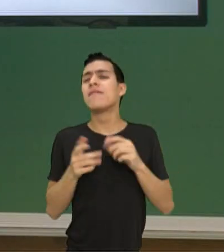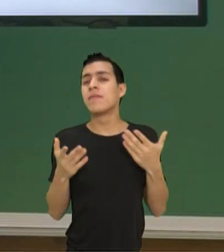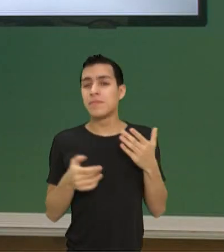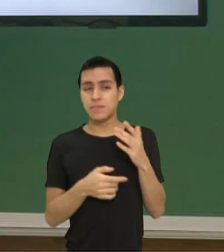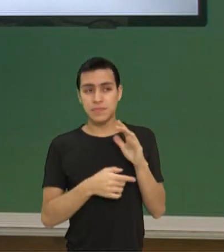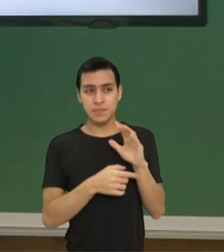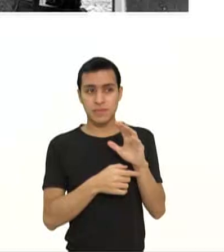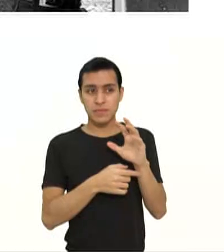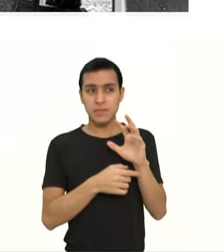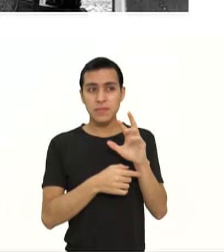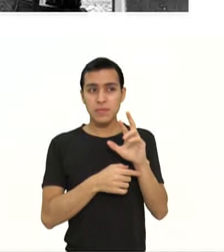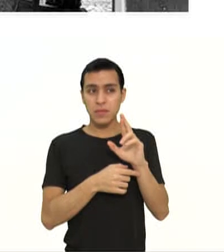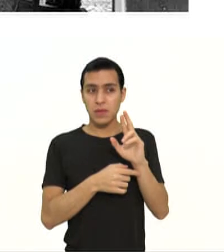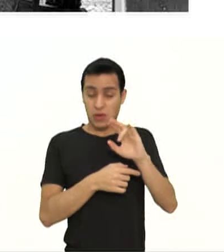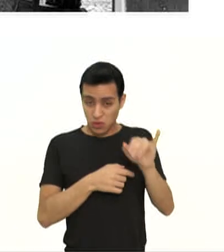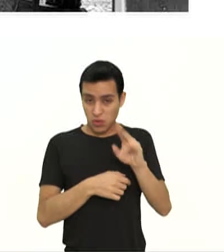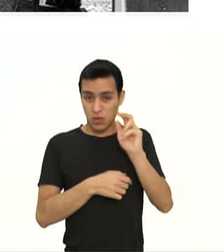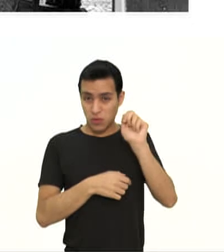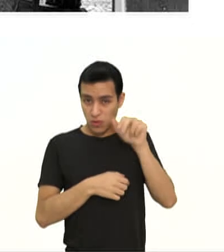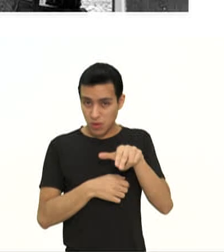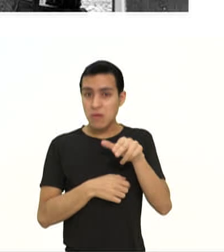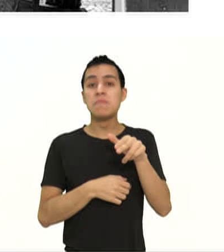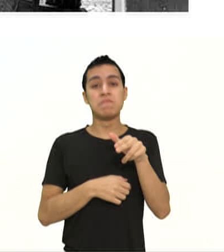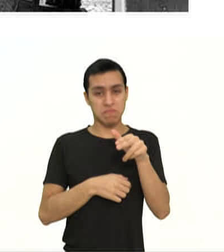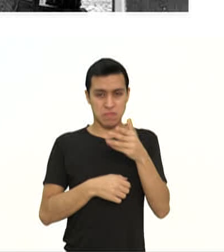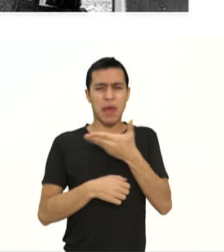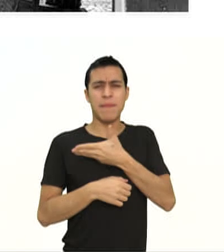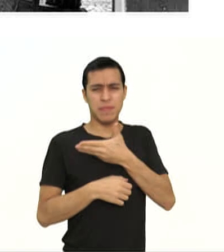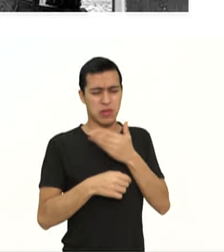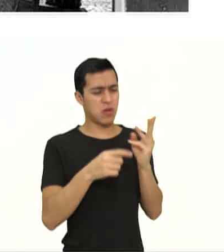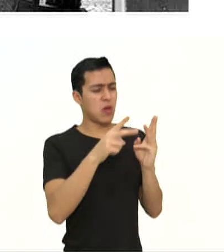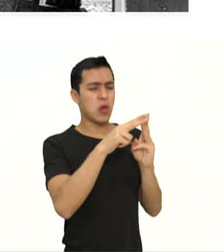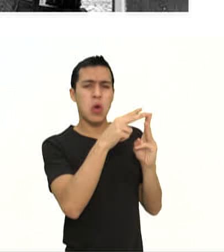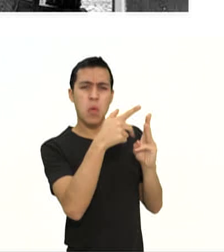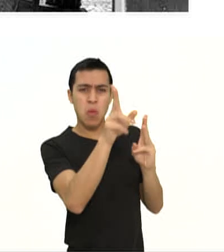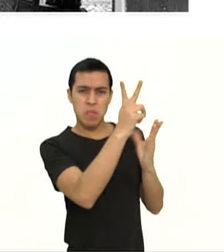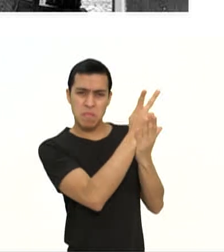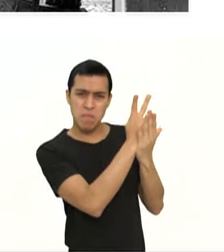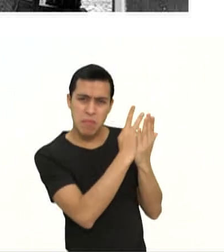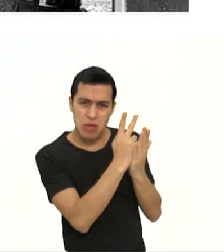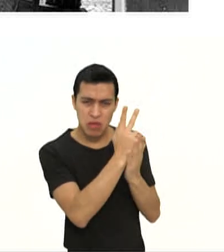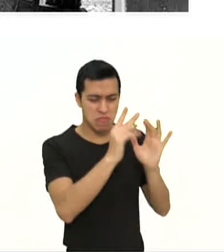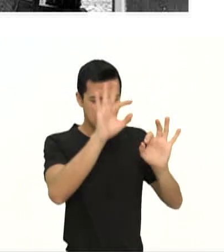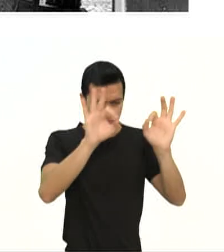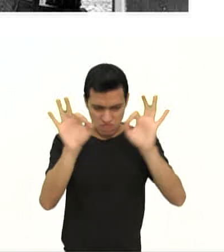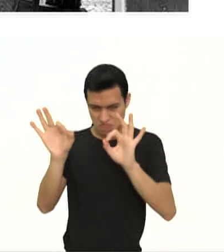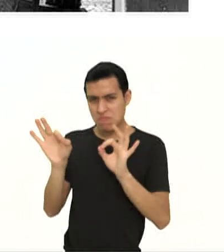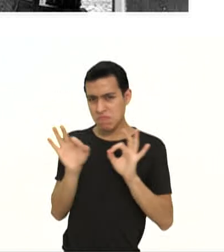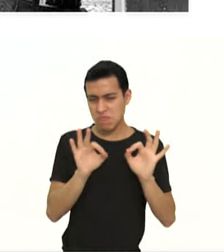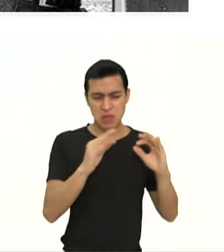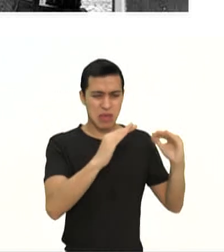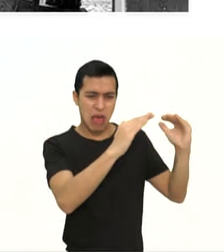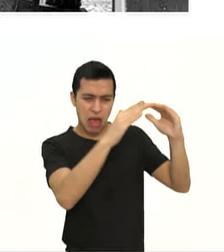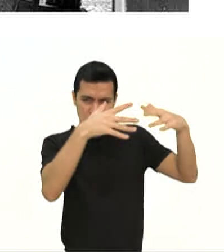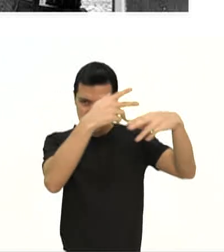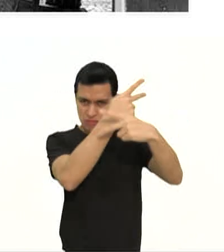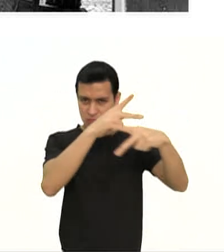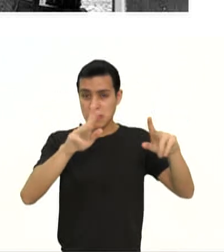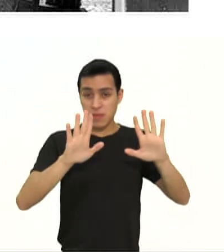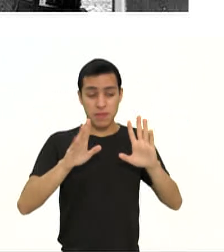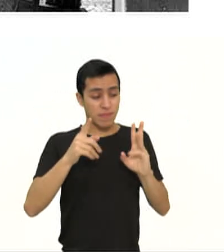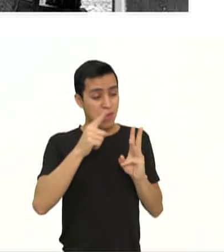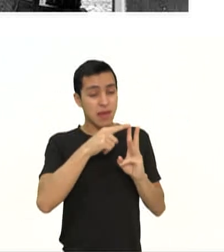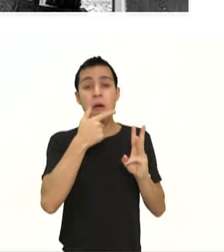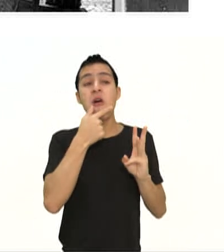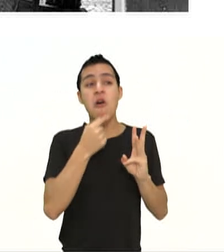Juan O'Gorman, também amigo do Diego Rivera e da Frida Kahlo, inclusive construiu, projeta e constrói, né, a casa deles, mas